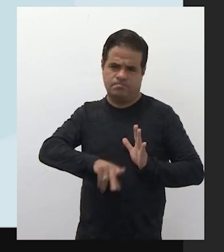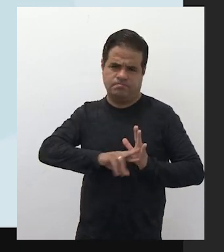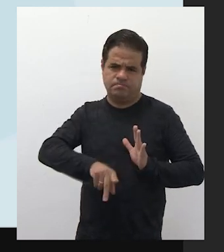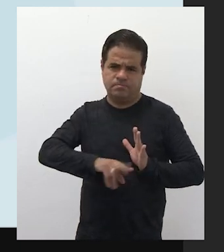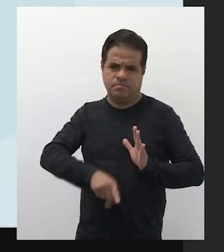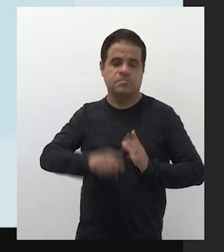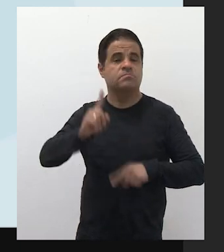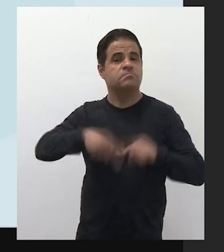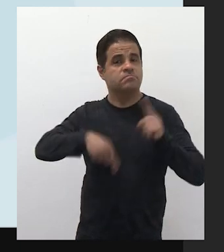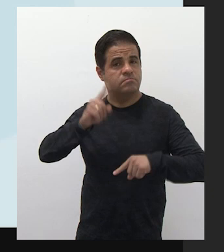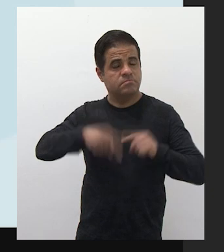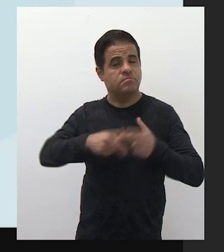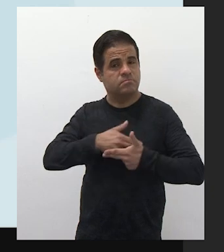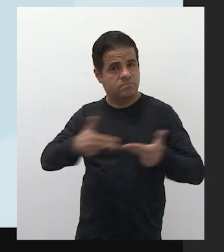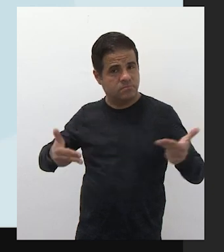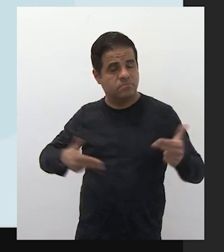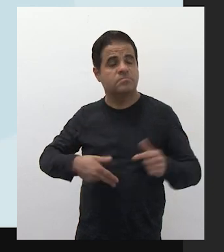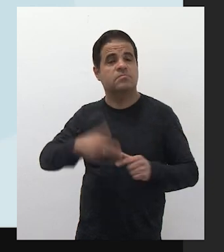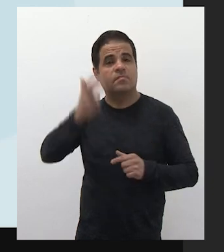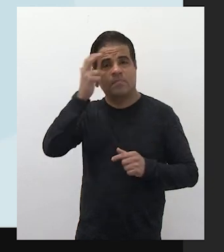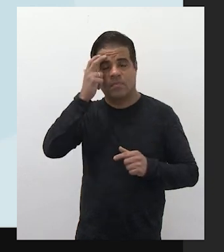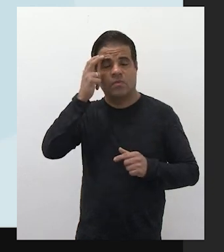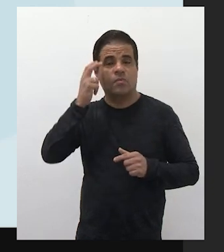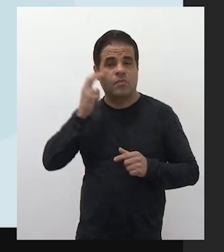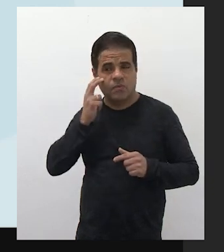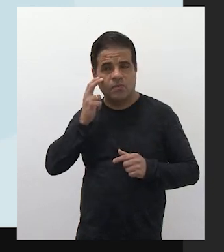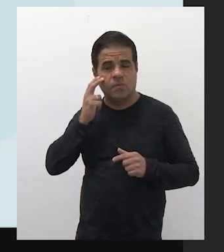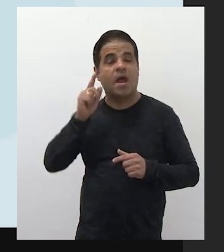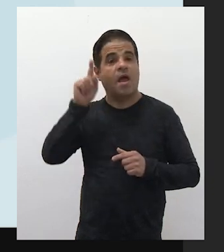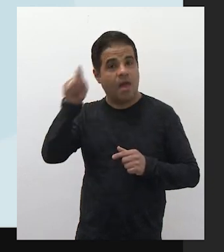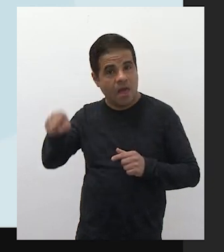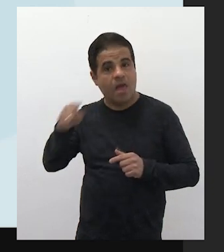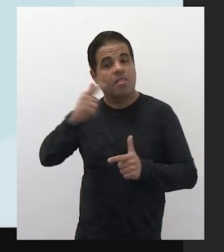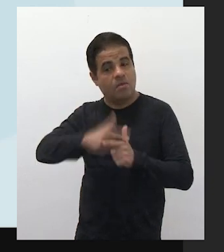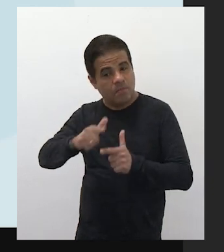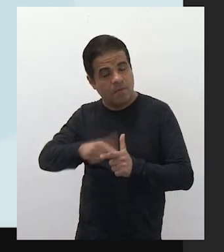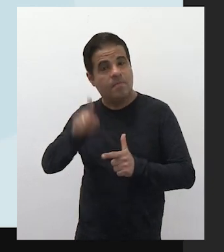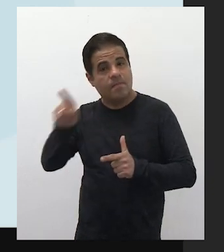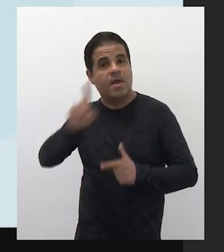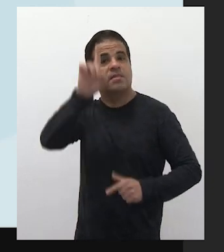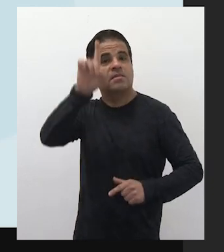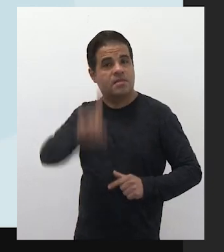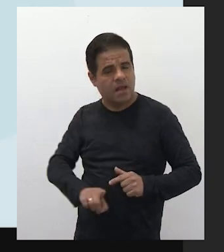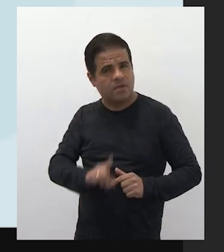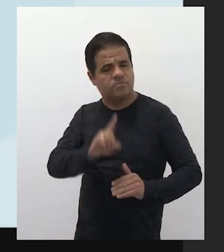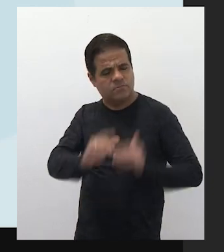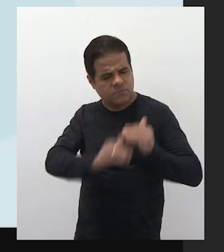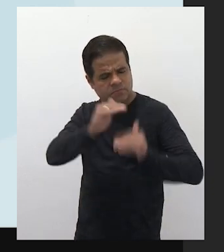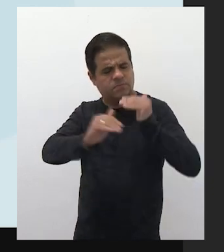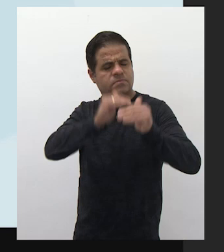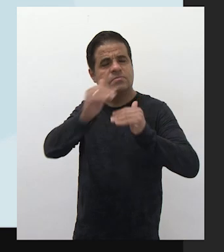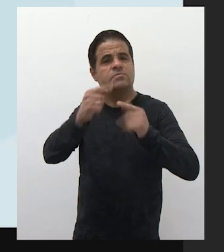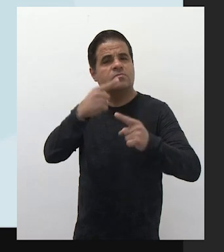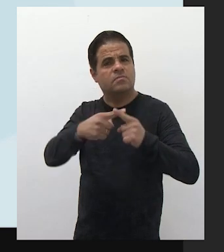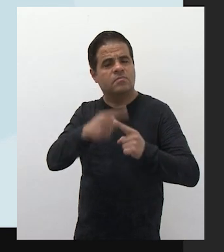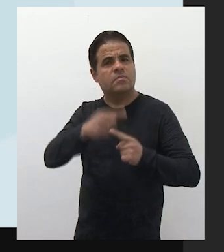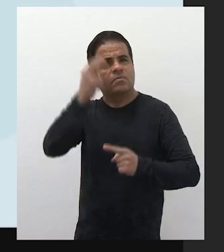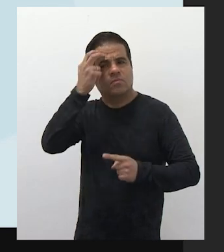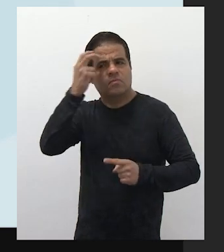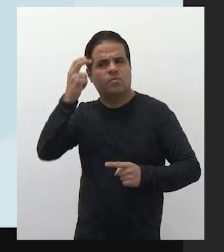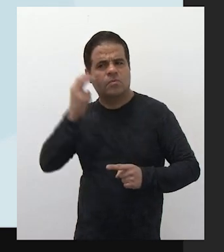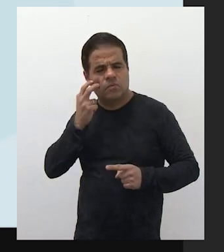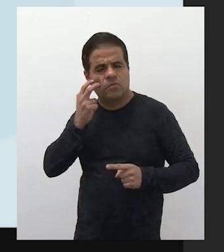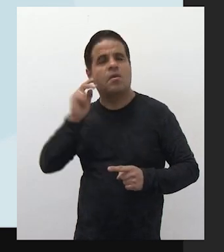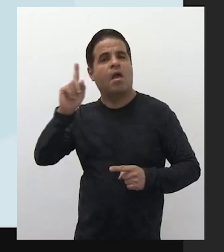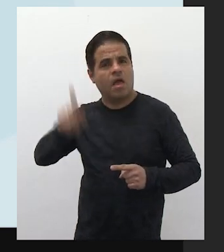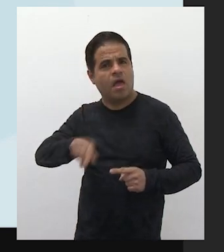é produto da cultura. E é aí que entra o problema desse direito e desenvolvimento, porque as culturas são